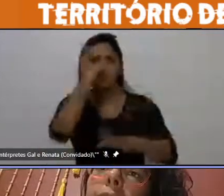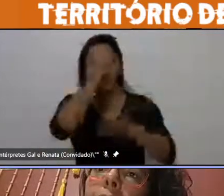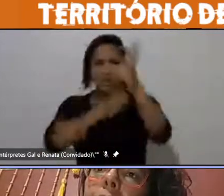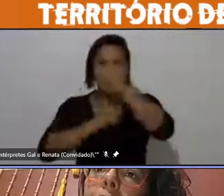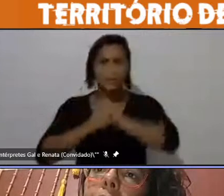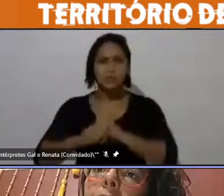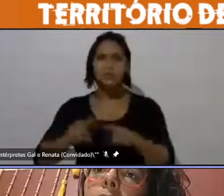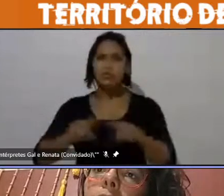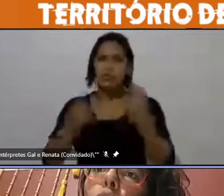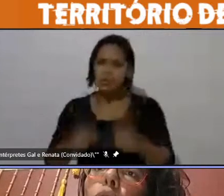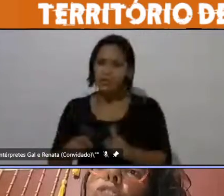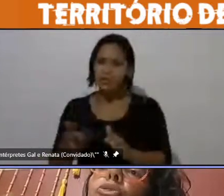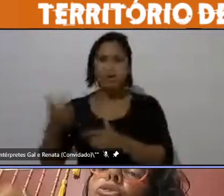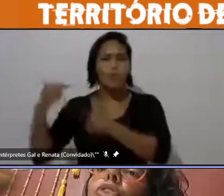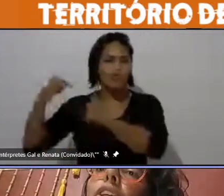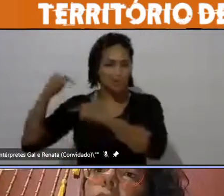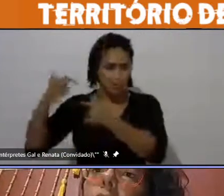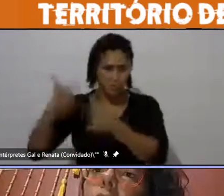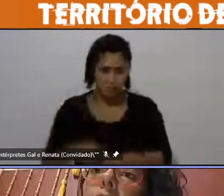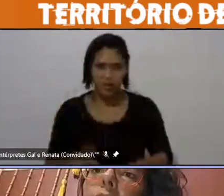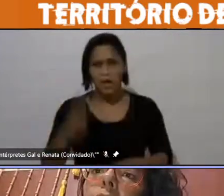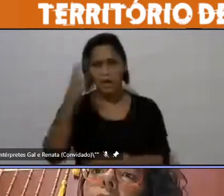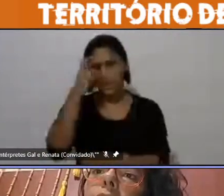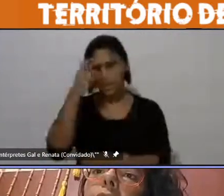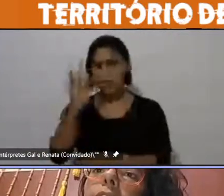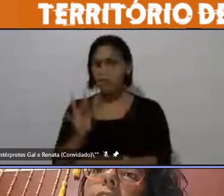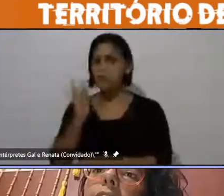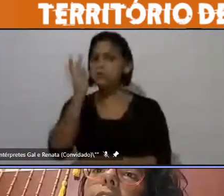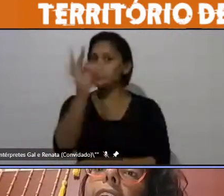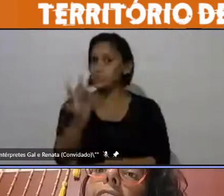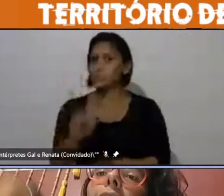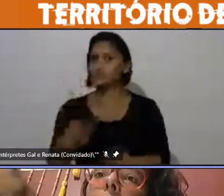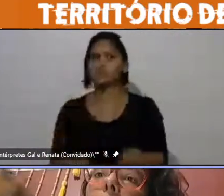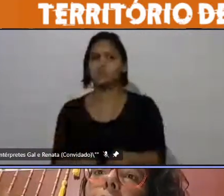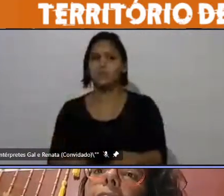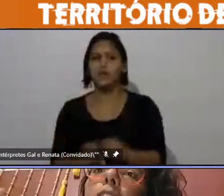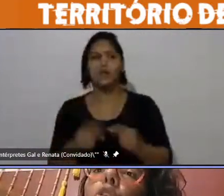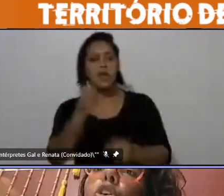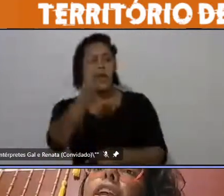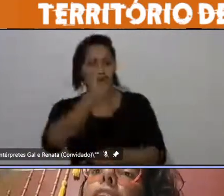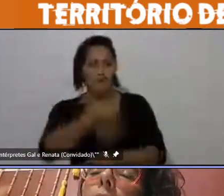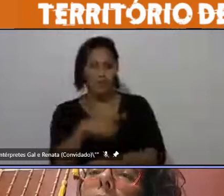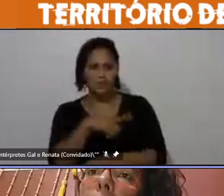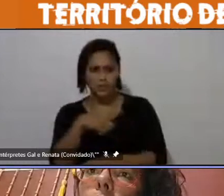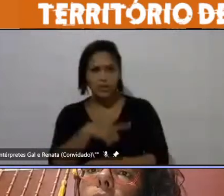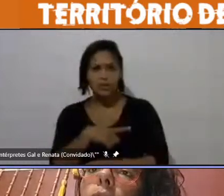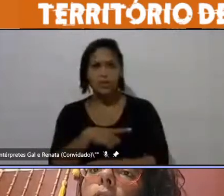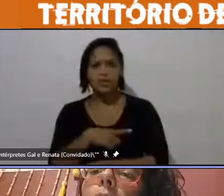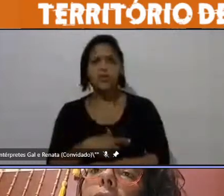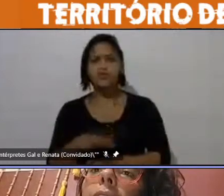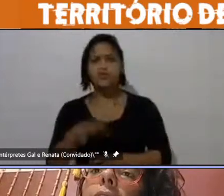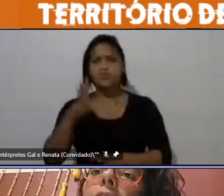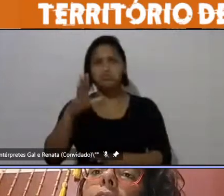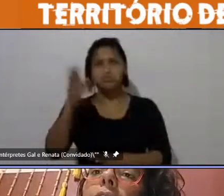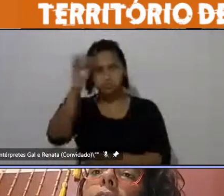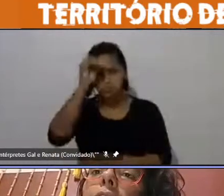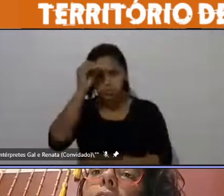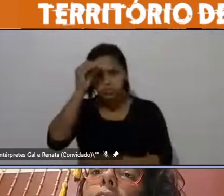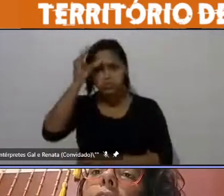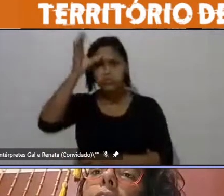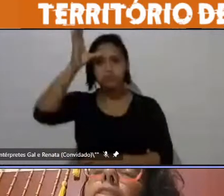tão ancestrais quanto futuristas. E eles têm, né, conhecimento